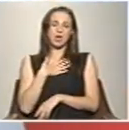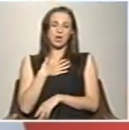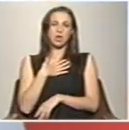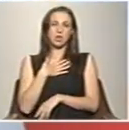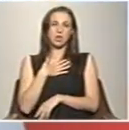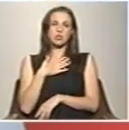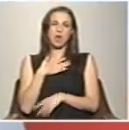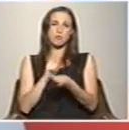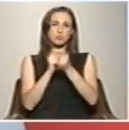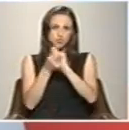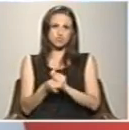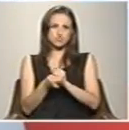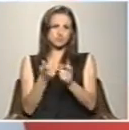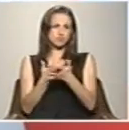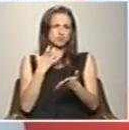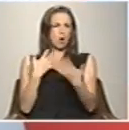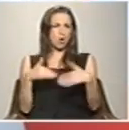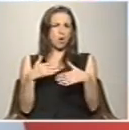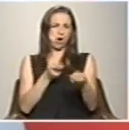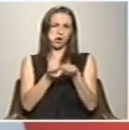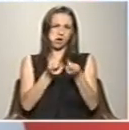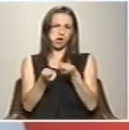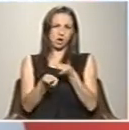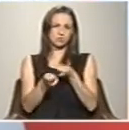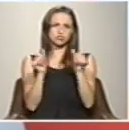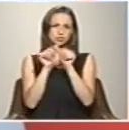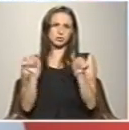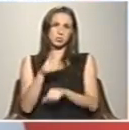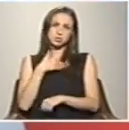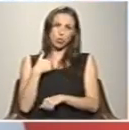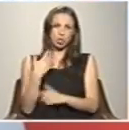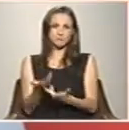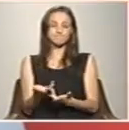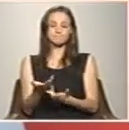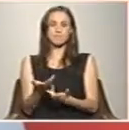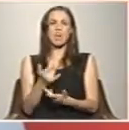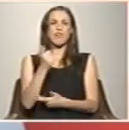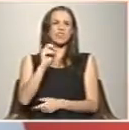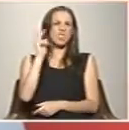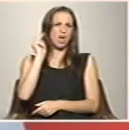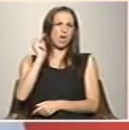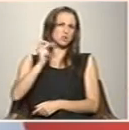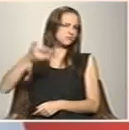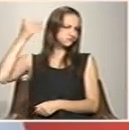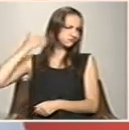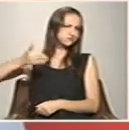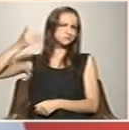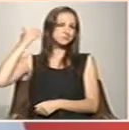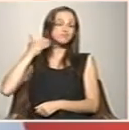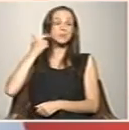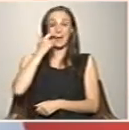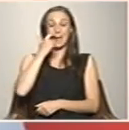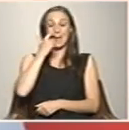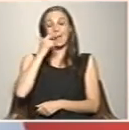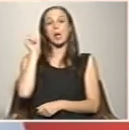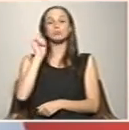traz mudanças significativas na própria organização do sistema de saúde. Há 20 anos, o peso